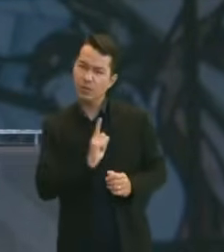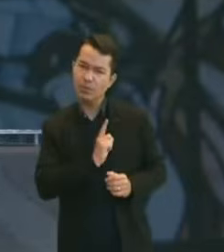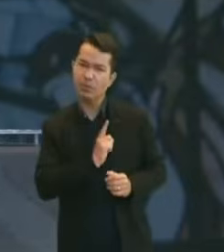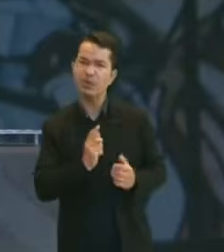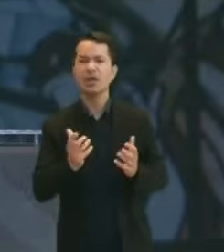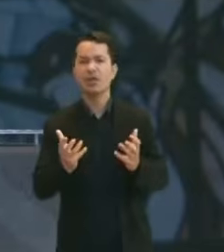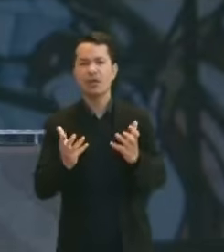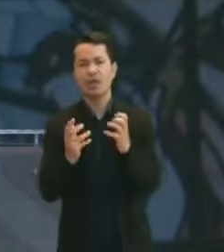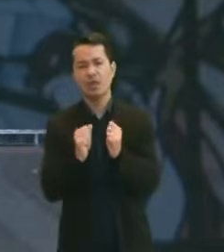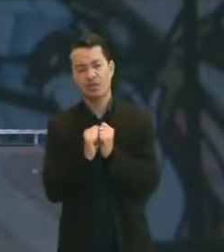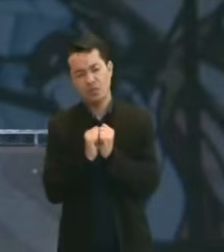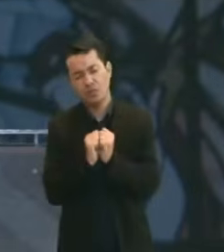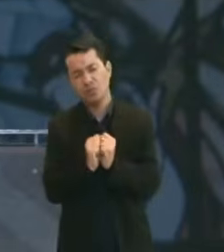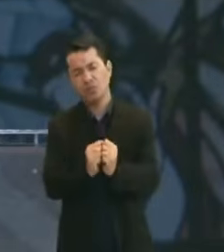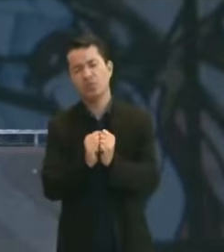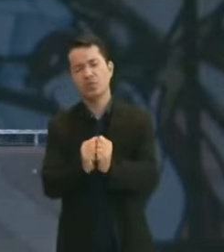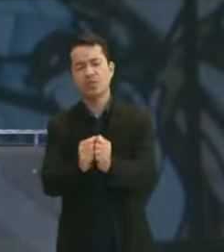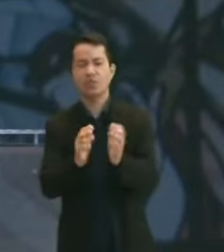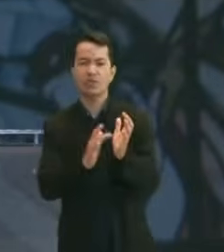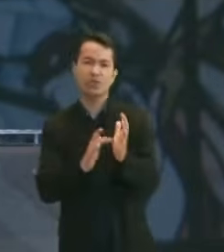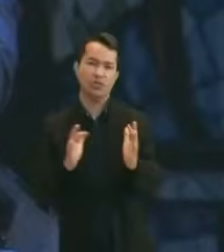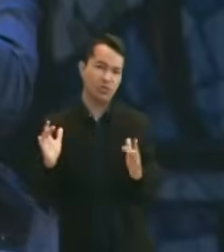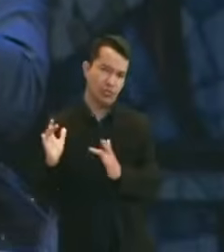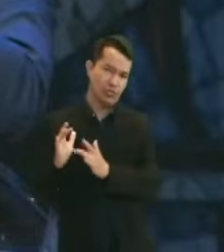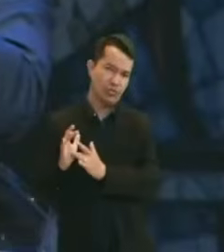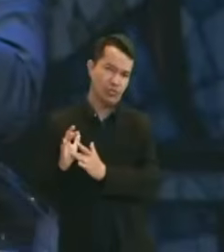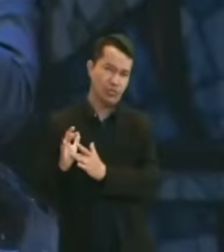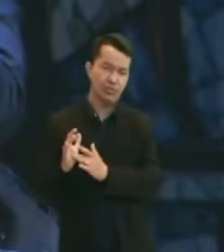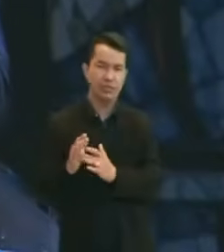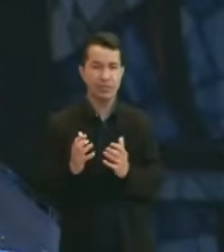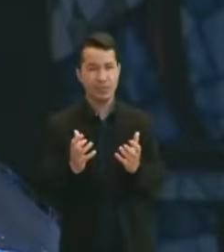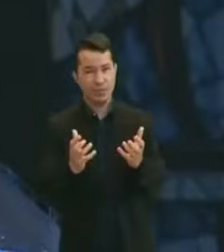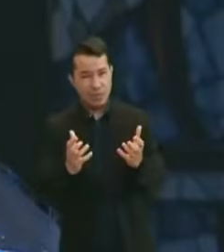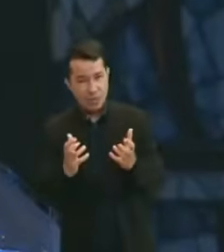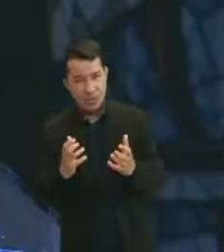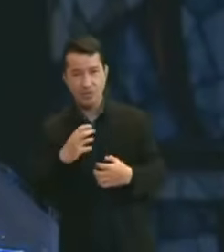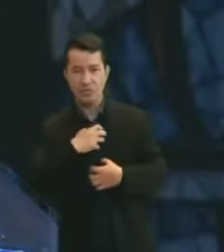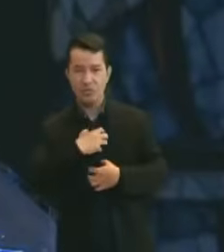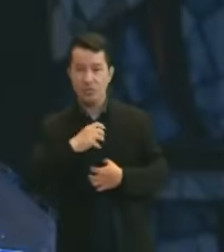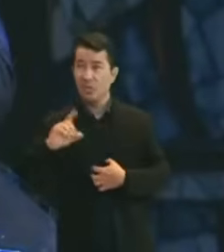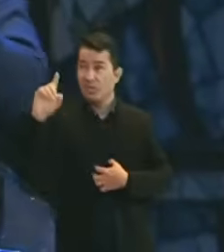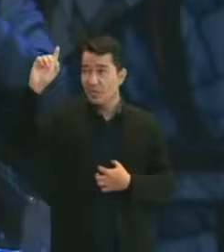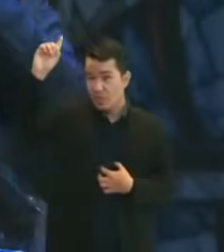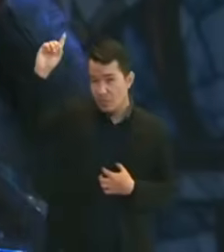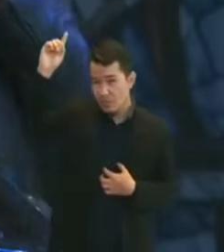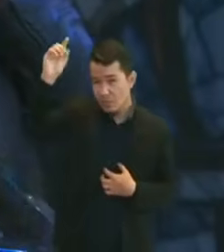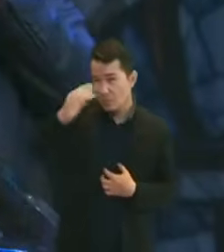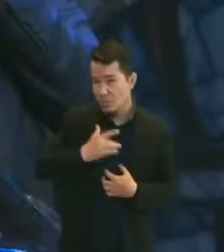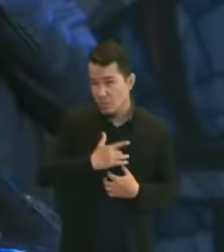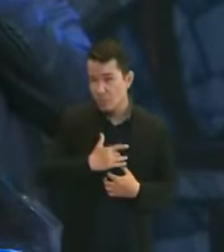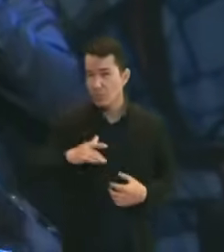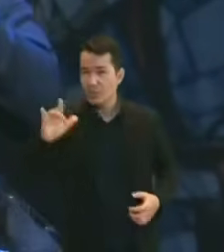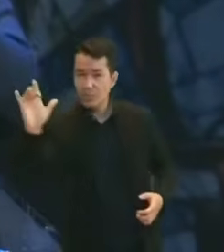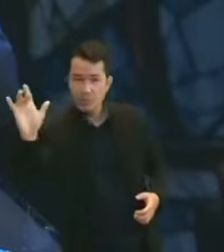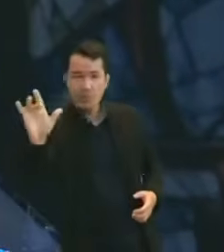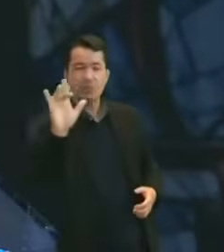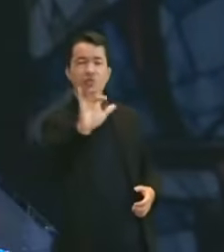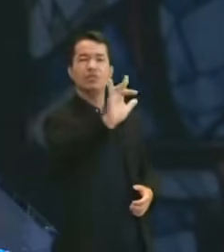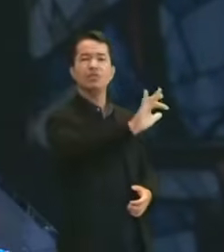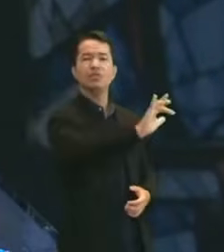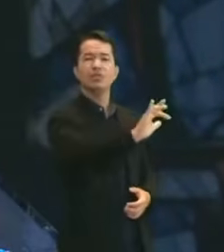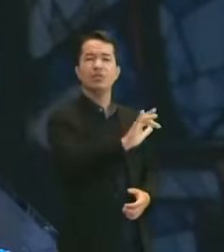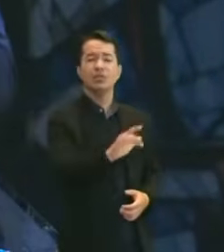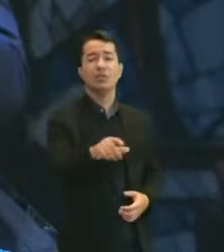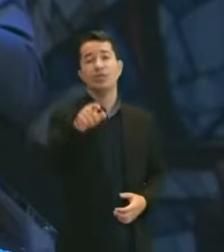caminhar, dar os primeiros passos na sua fé, você está sentindo Deus falar no seu coração, o Espírito Santo tocar você, seja aqui presencialmente, seja